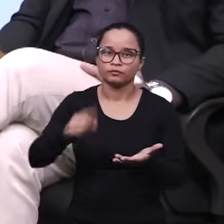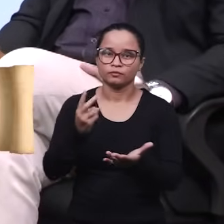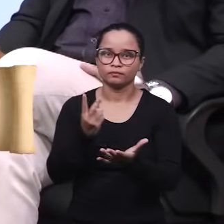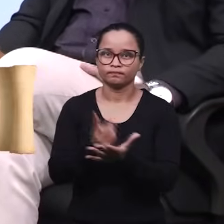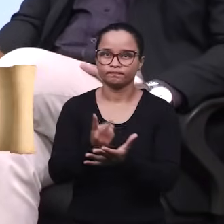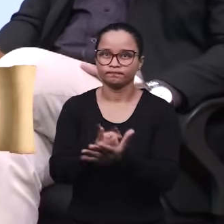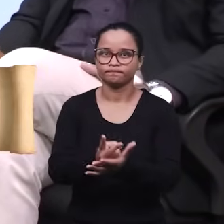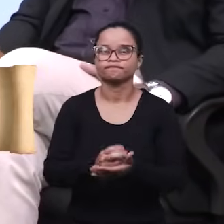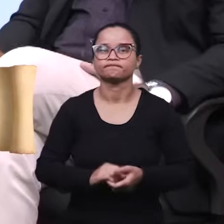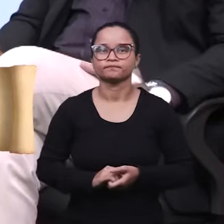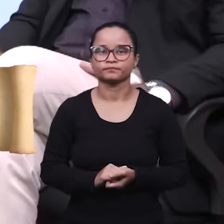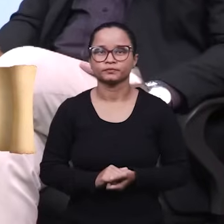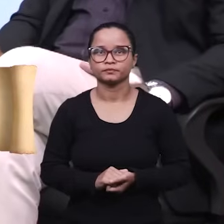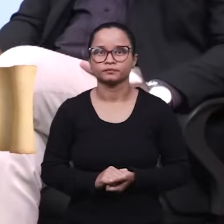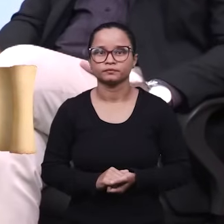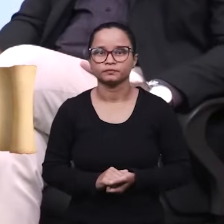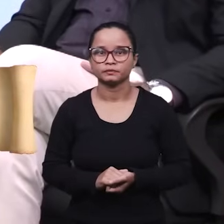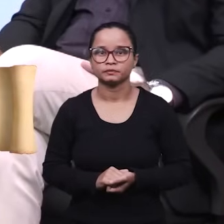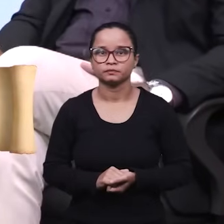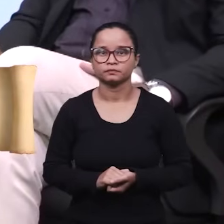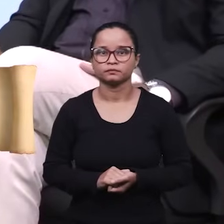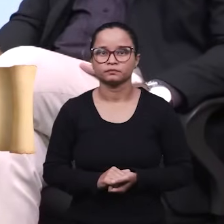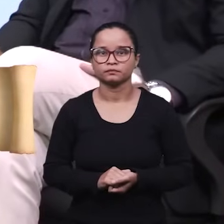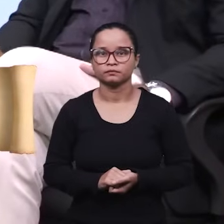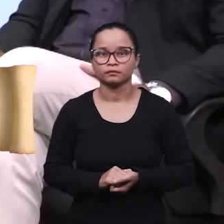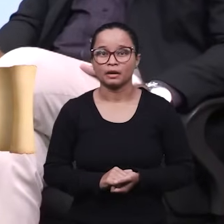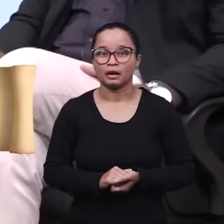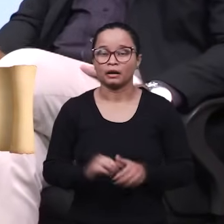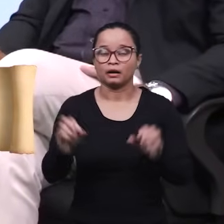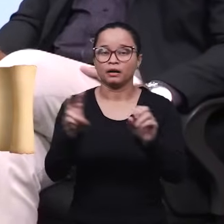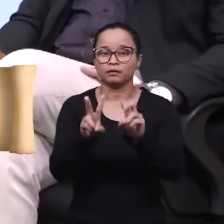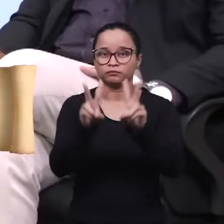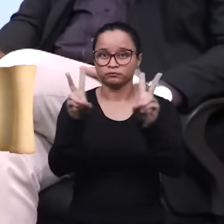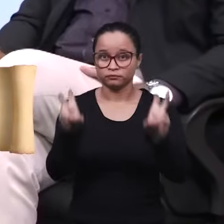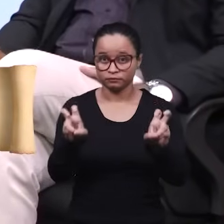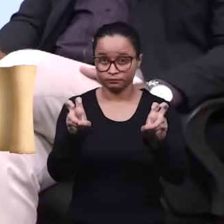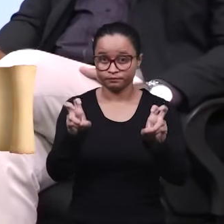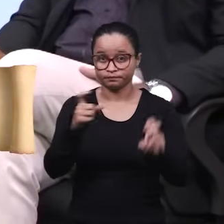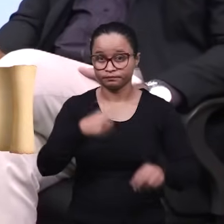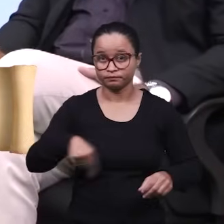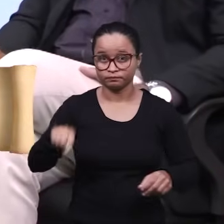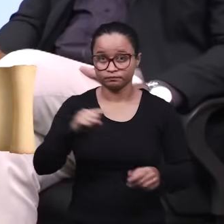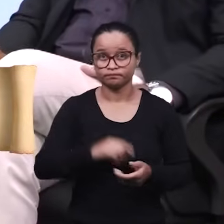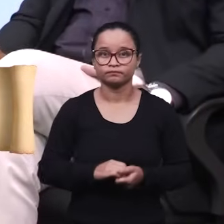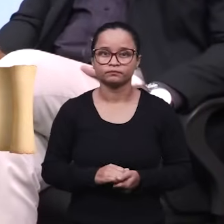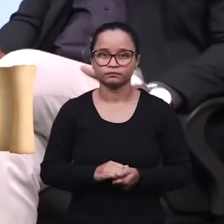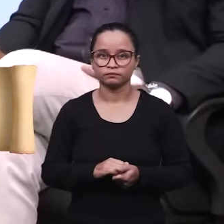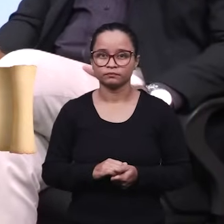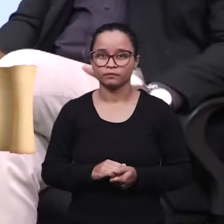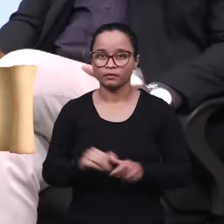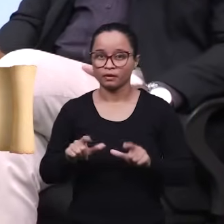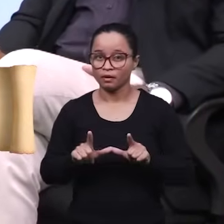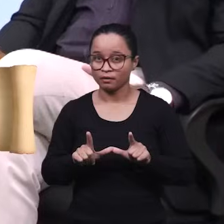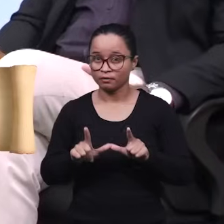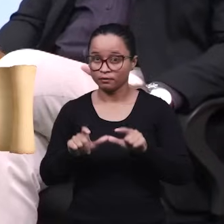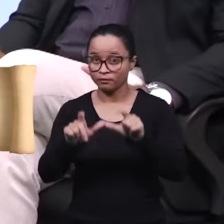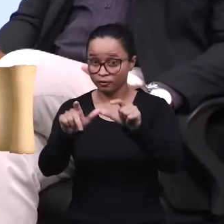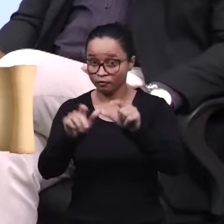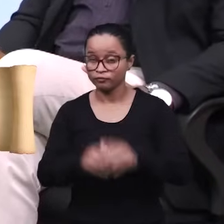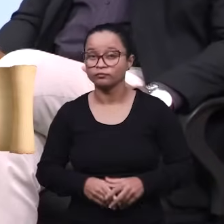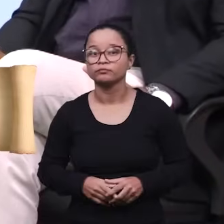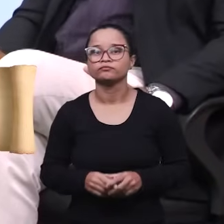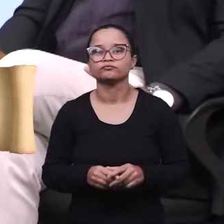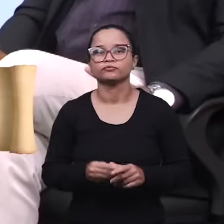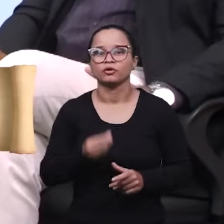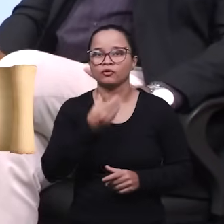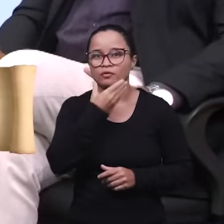continuidade ao nosso tema, as viagens de Paulo e as